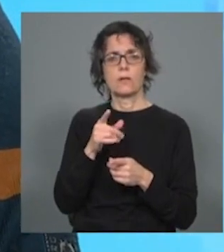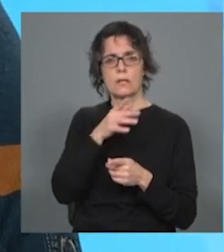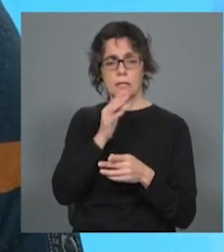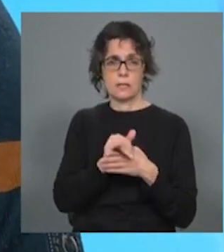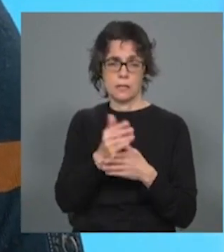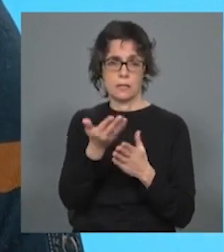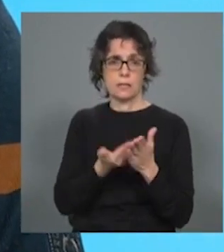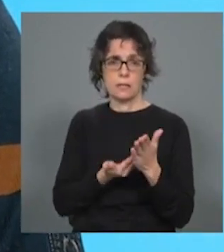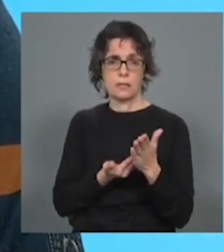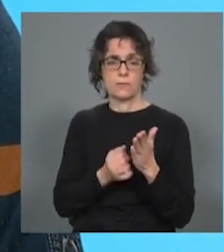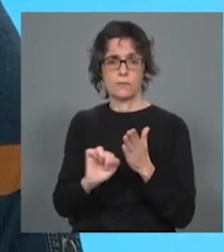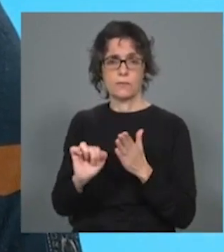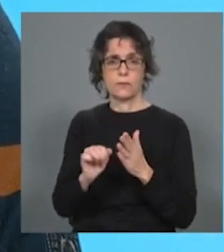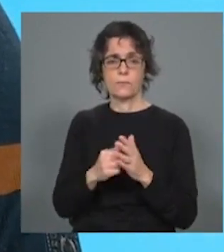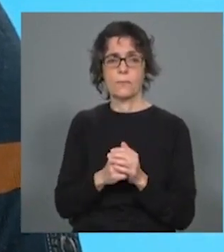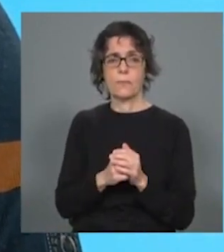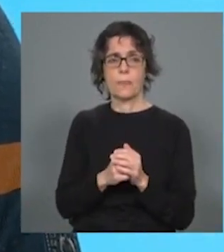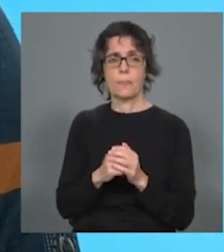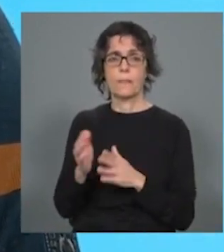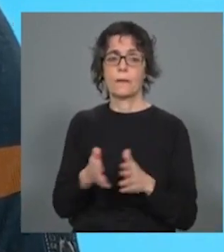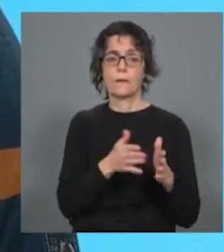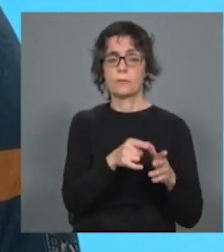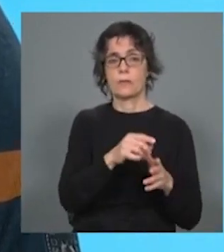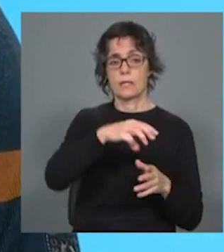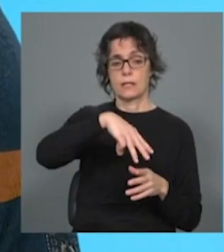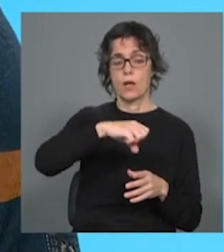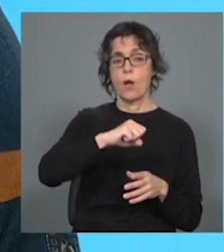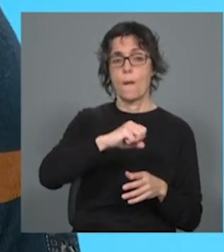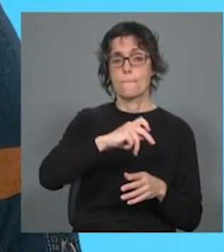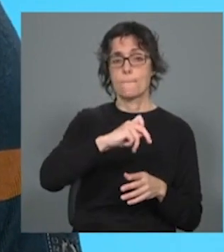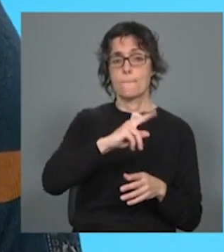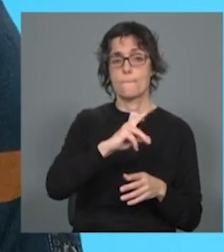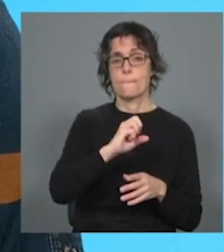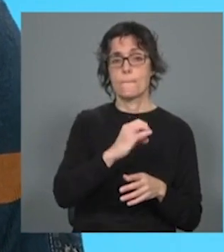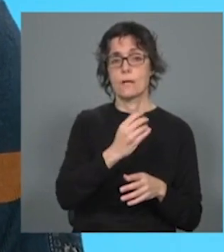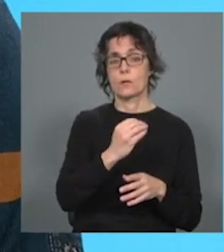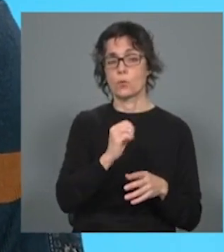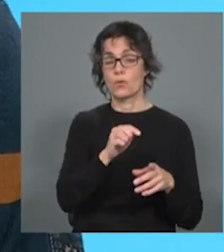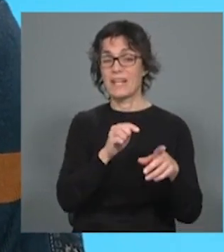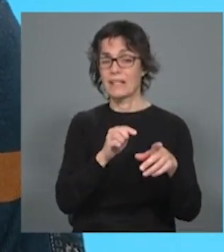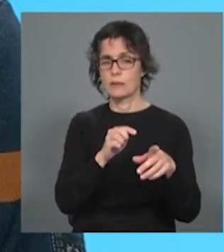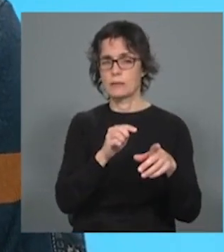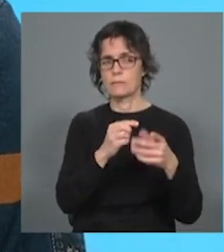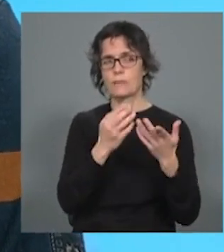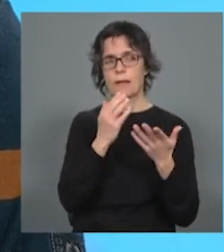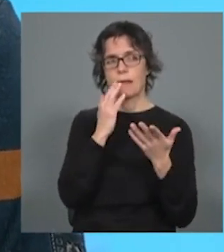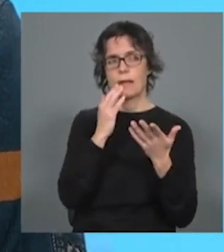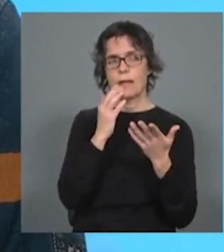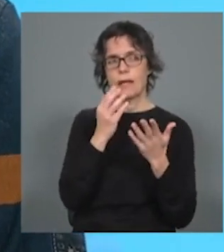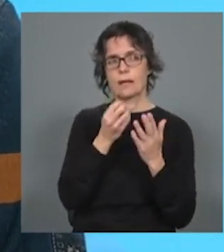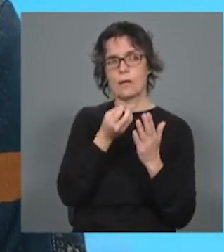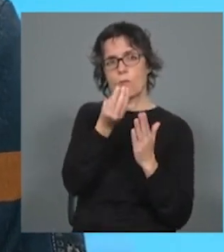cartas. Enquanto Marcos, podemos afirmar que é uma espécie de fotógrafo de sequências, em